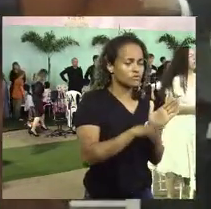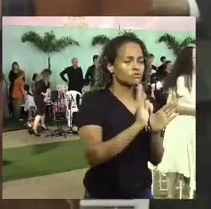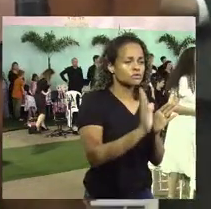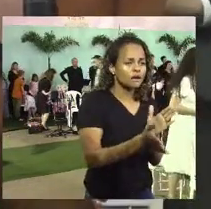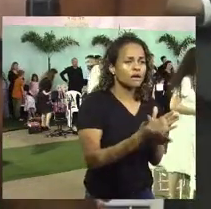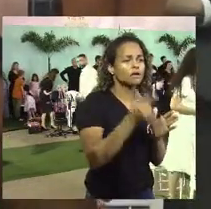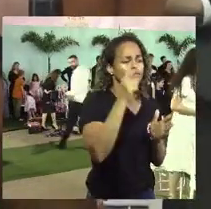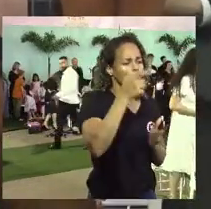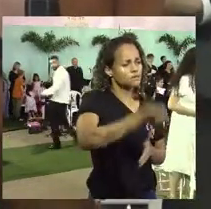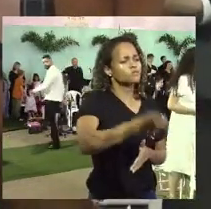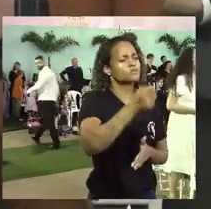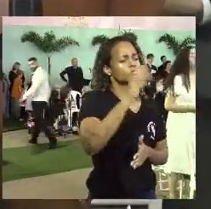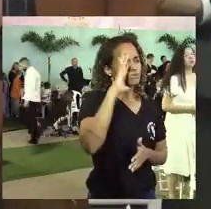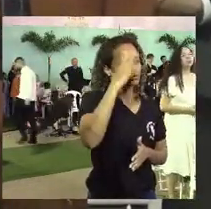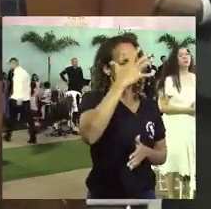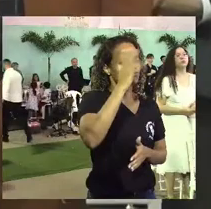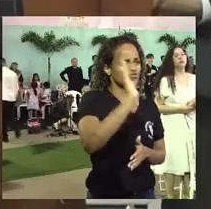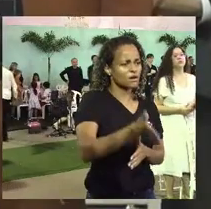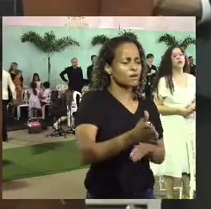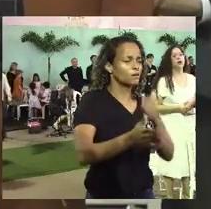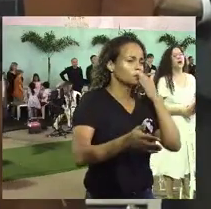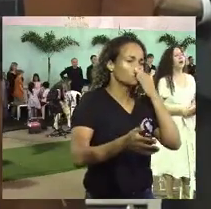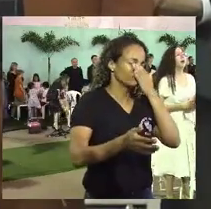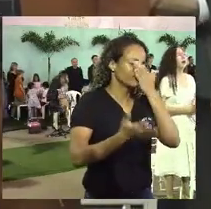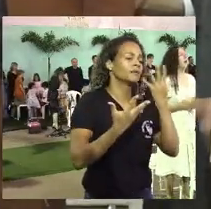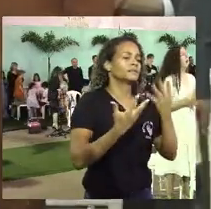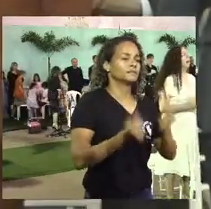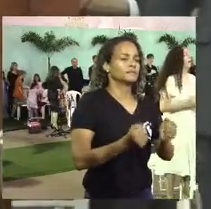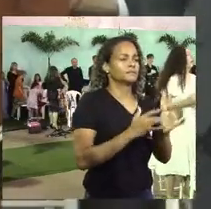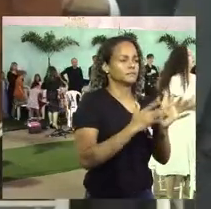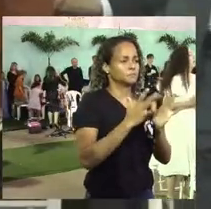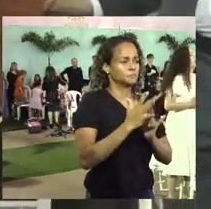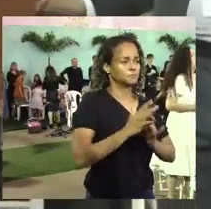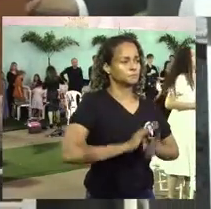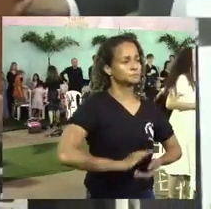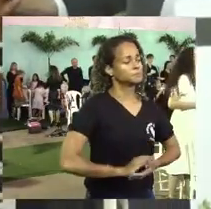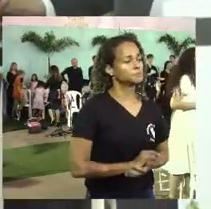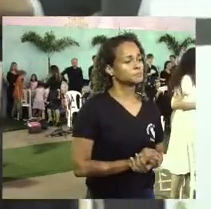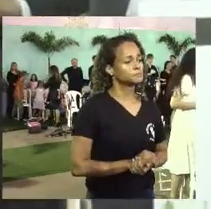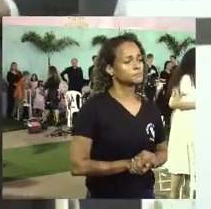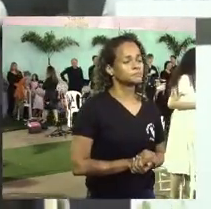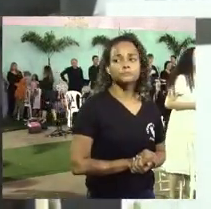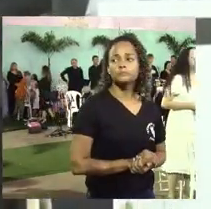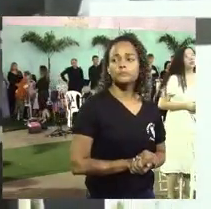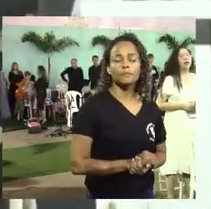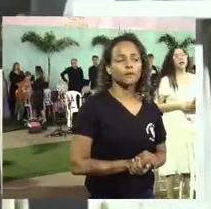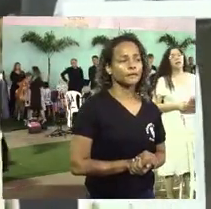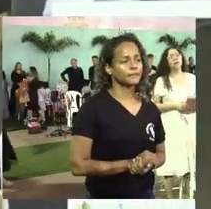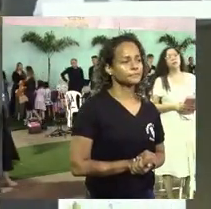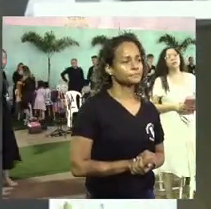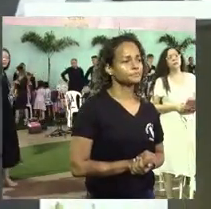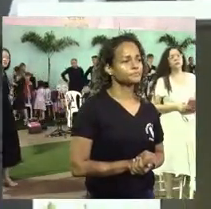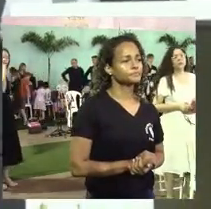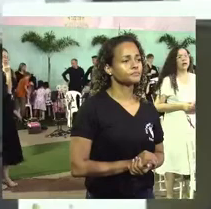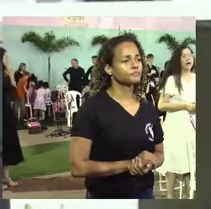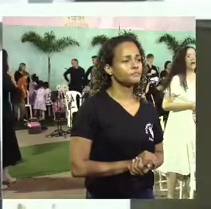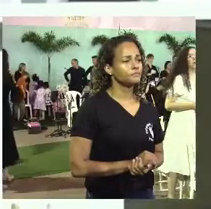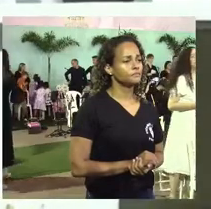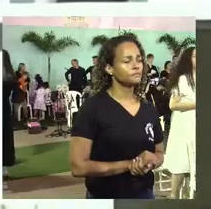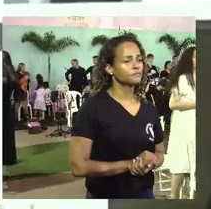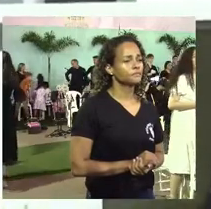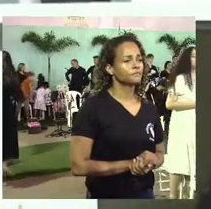este culto salta as almas Satanás solta solta as almas em nome de Jesus solta agora